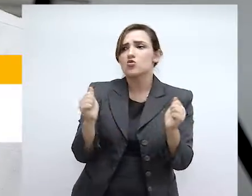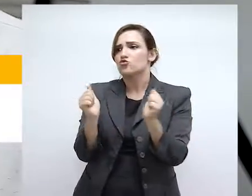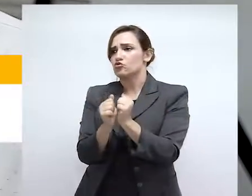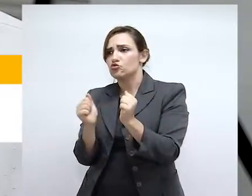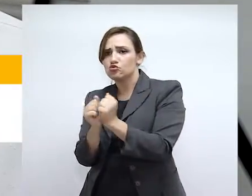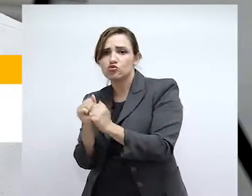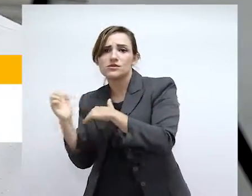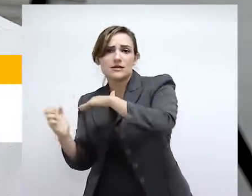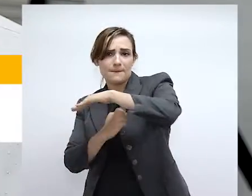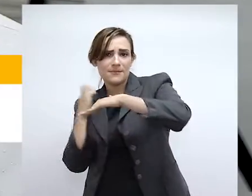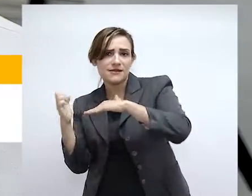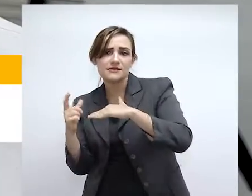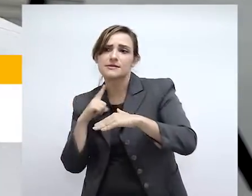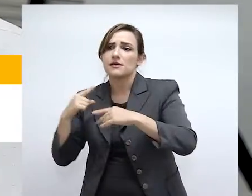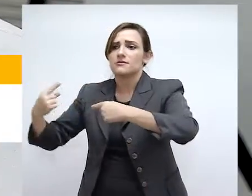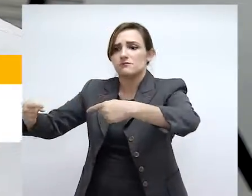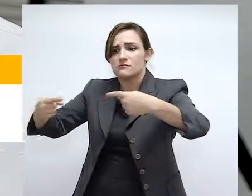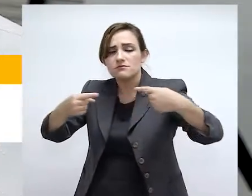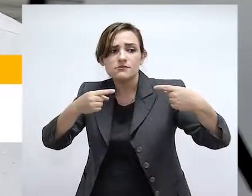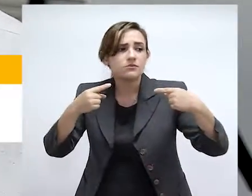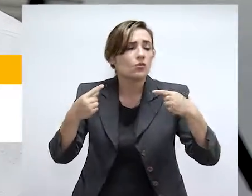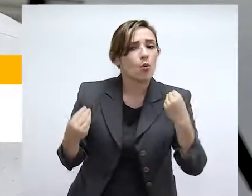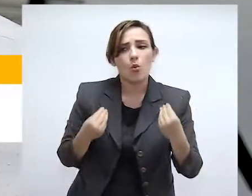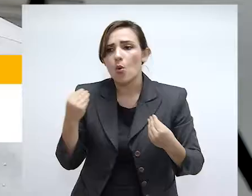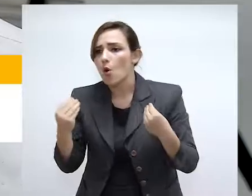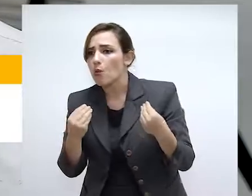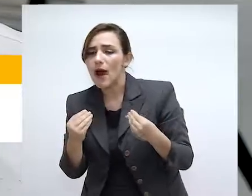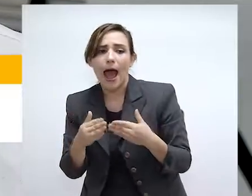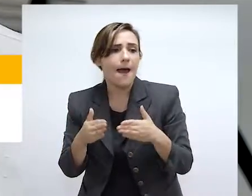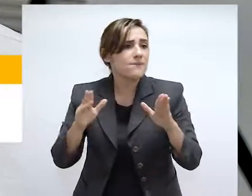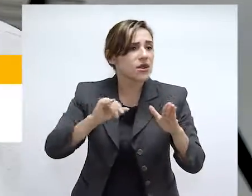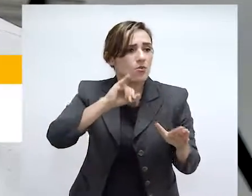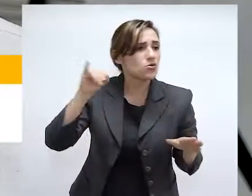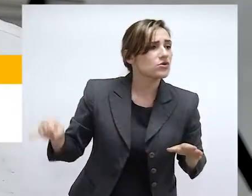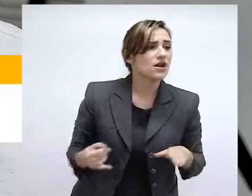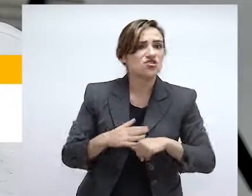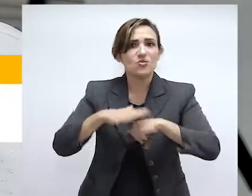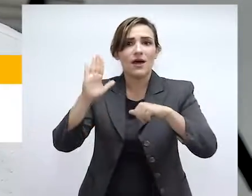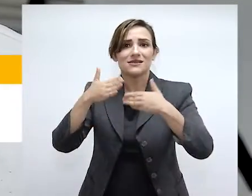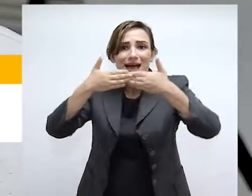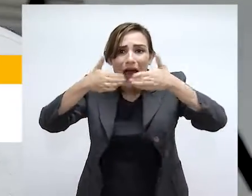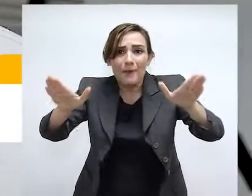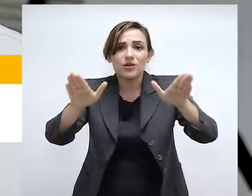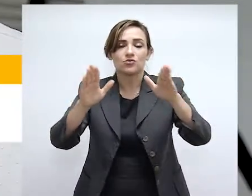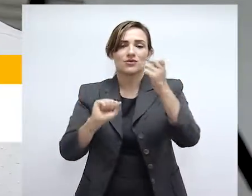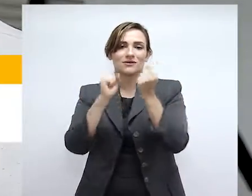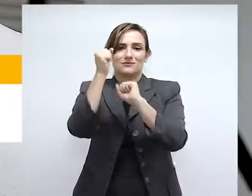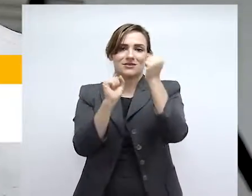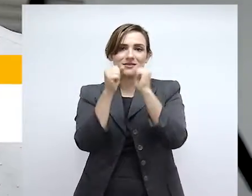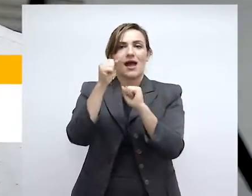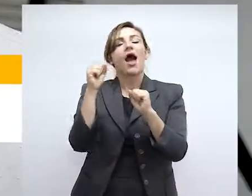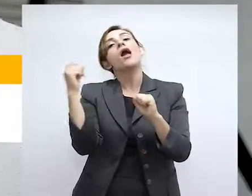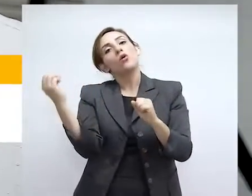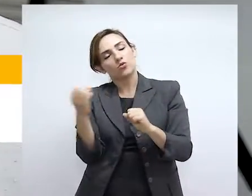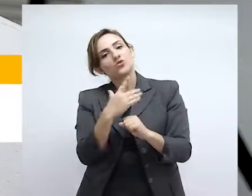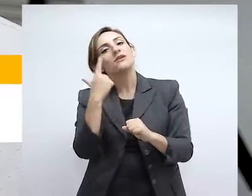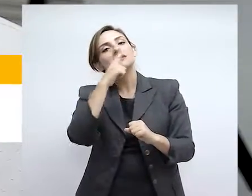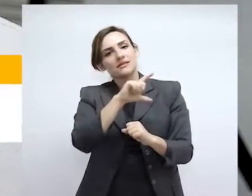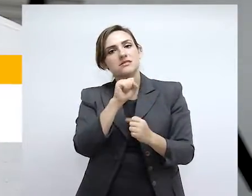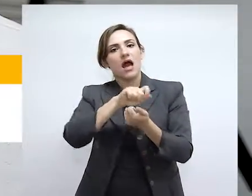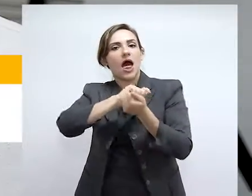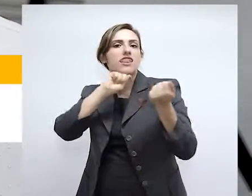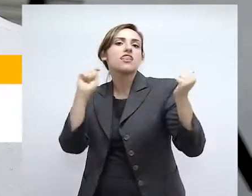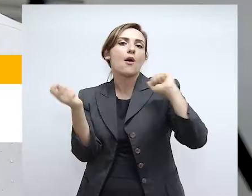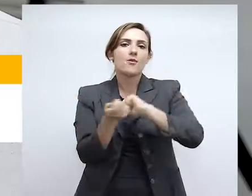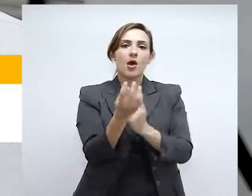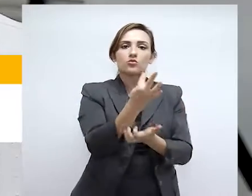todos os agentes de estado que estão envolvidos no marco regulatório do gás com esse objetivo, a da competitividade, a gente